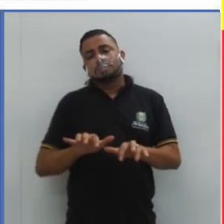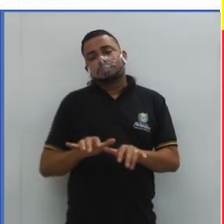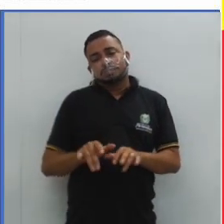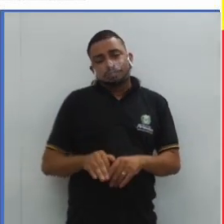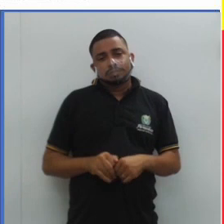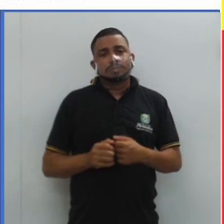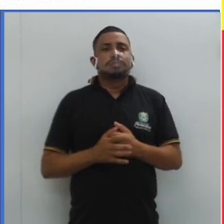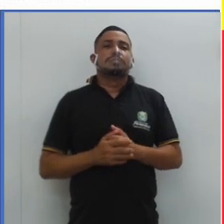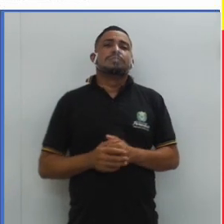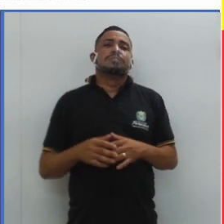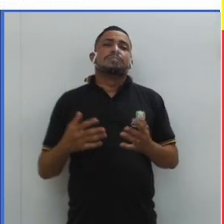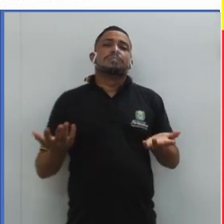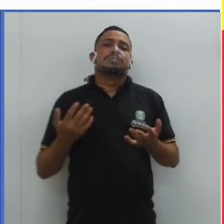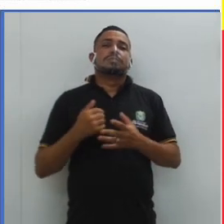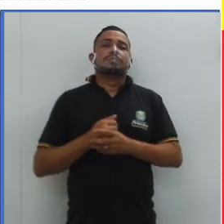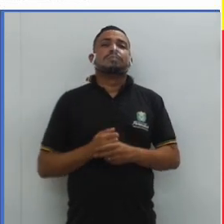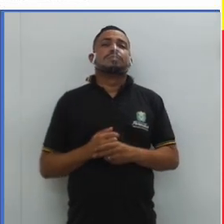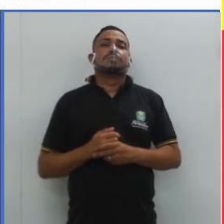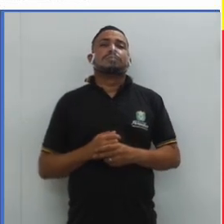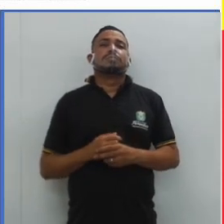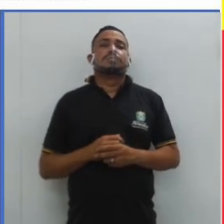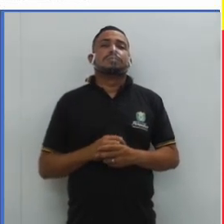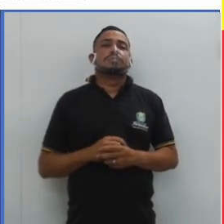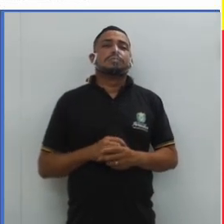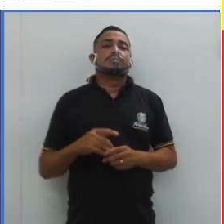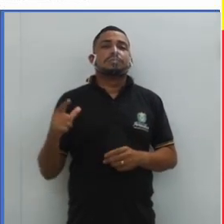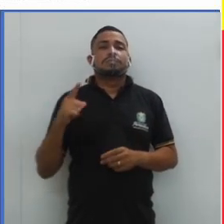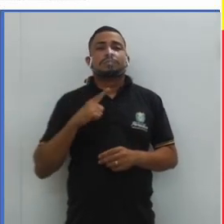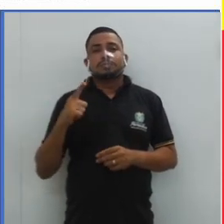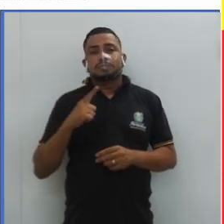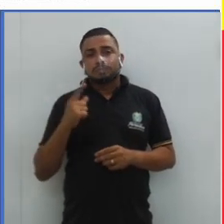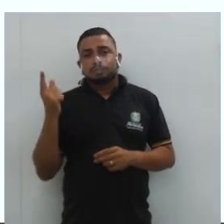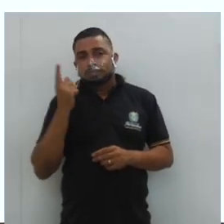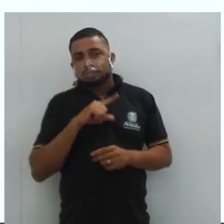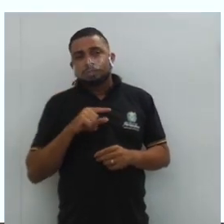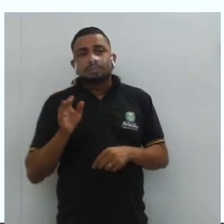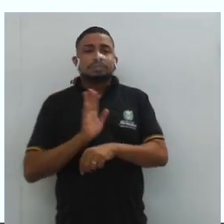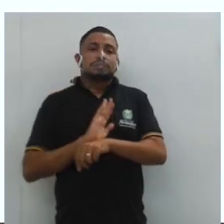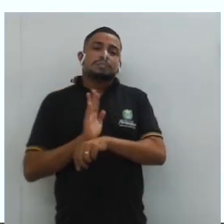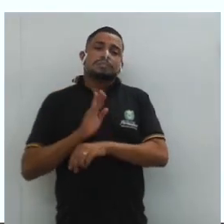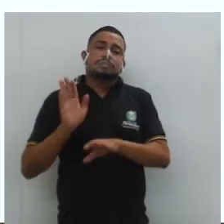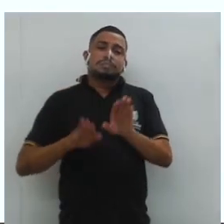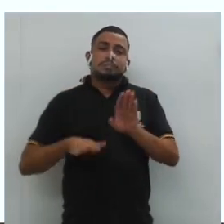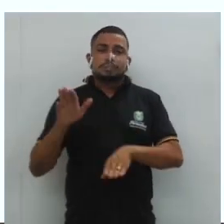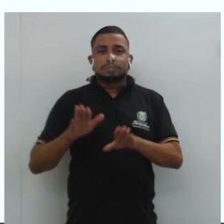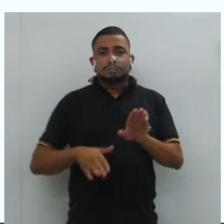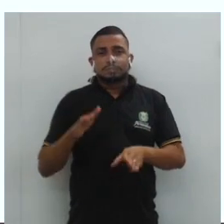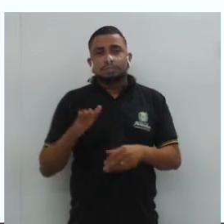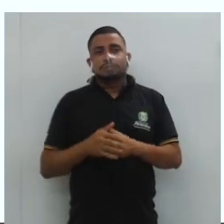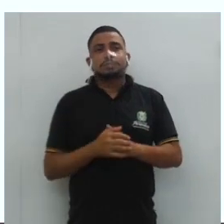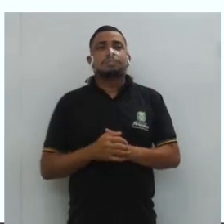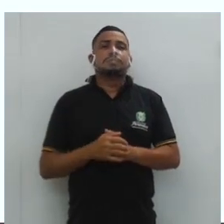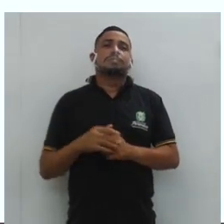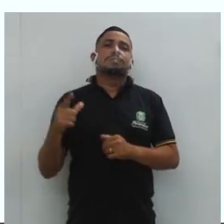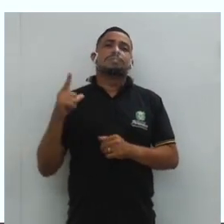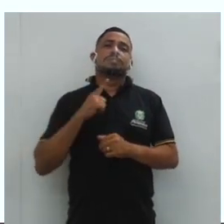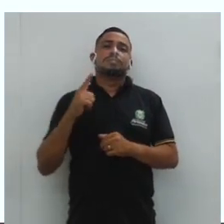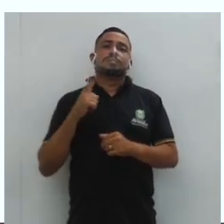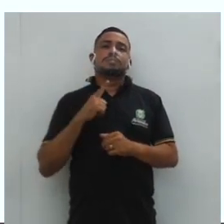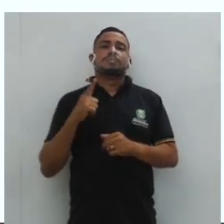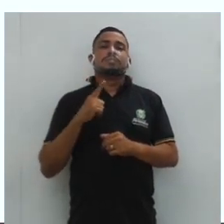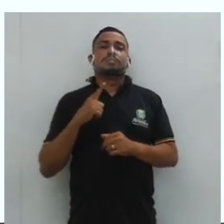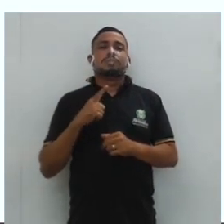do pianista sobre o filme exibido. Então, eu já conheceu o filme, então dependendo da cena,